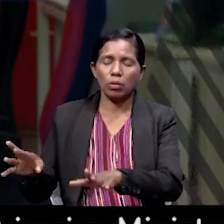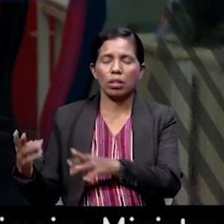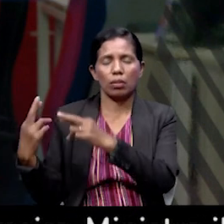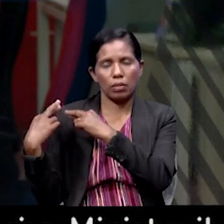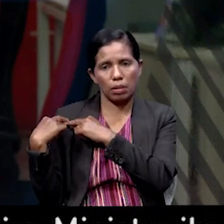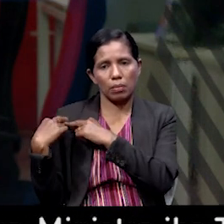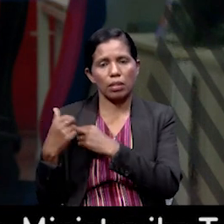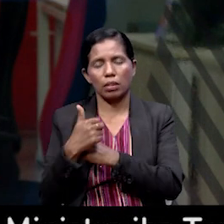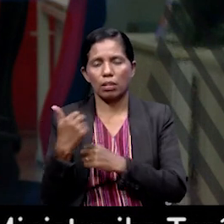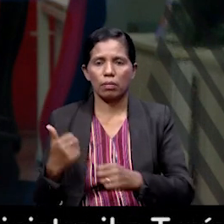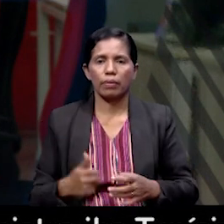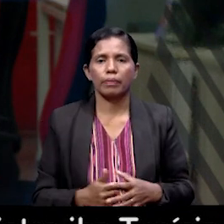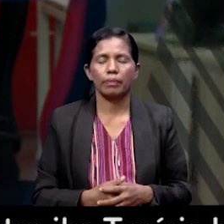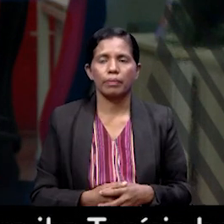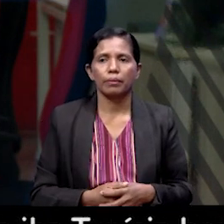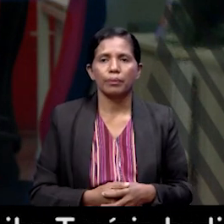responsabilidade.